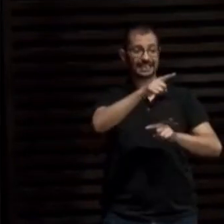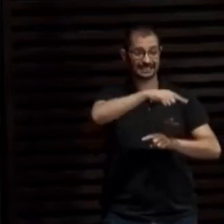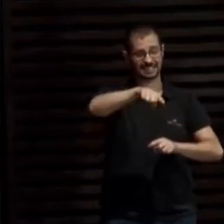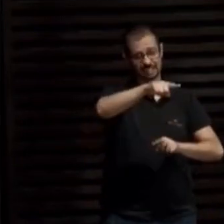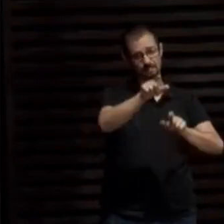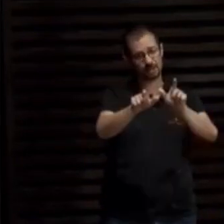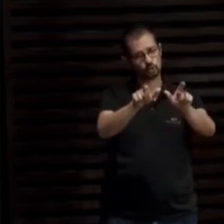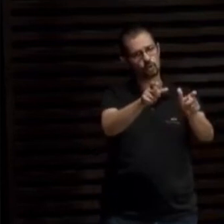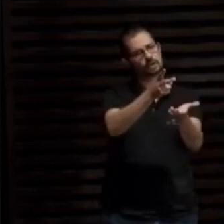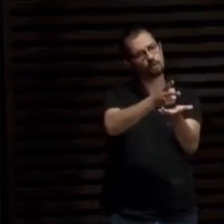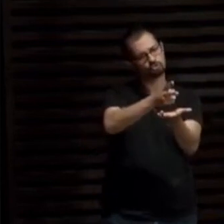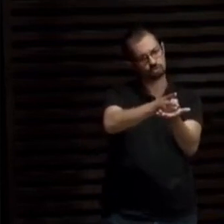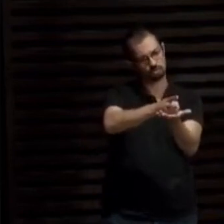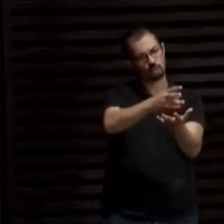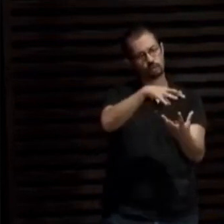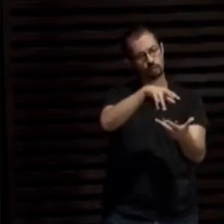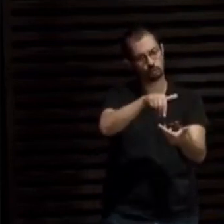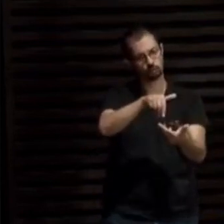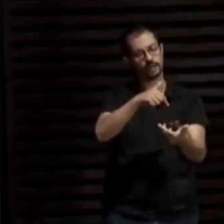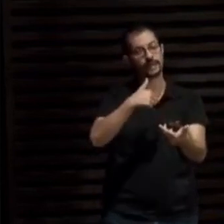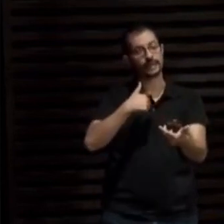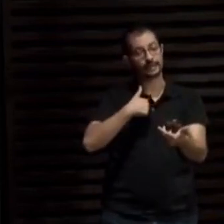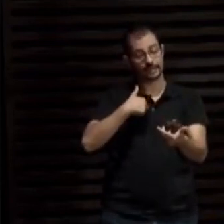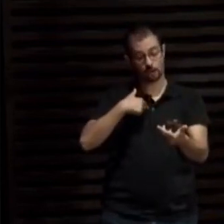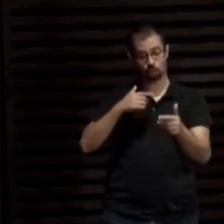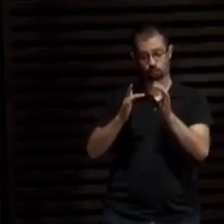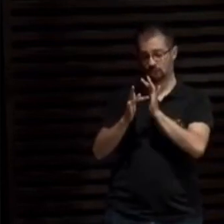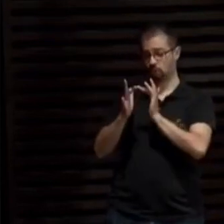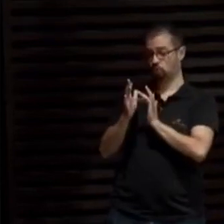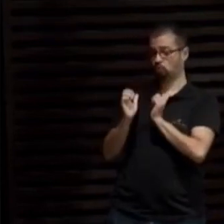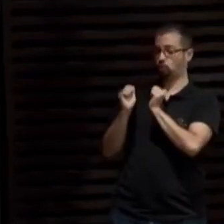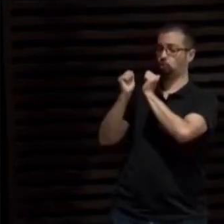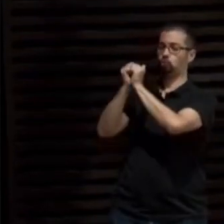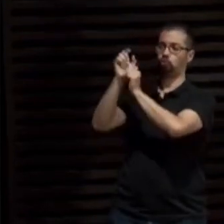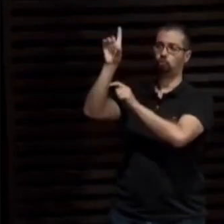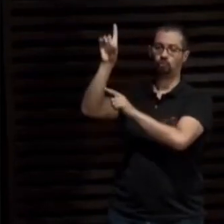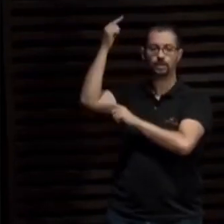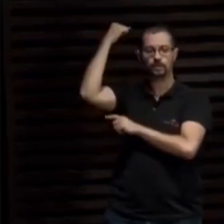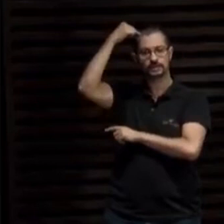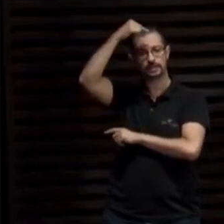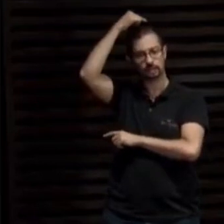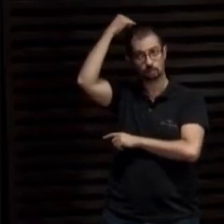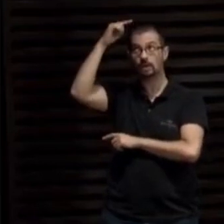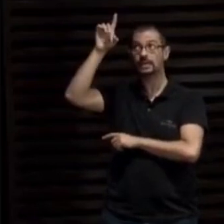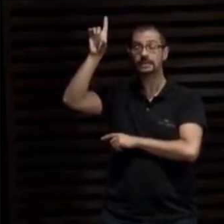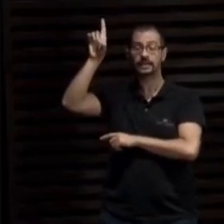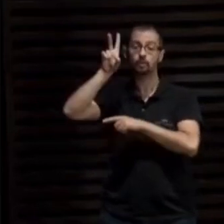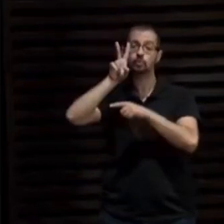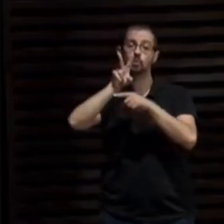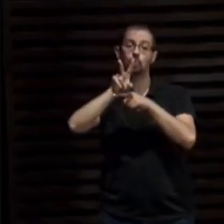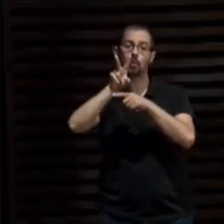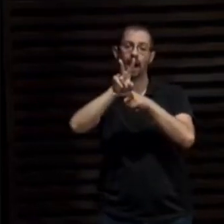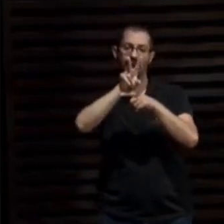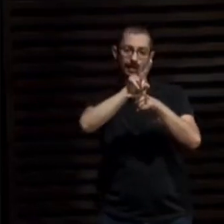mundo, ao passo que eu vou para junto de ti. Pai Santo, guarda em teu nome